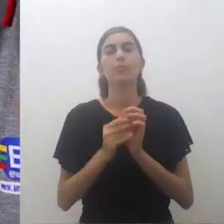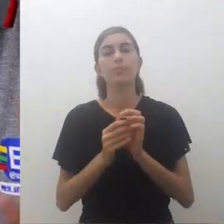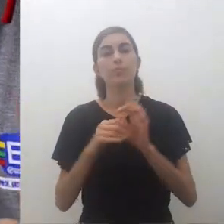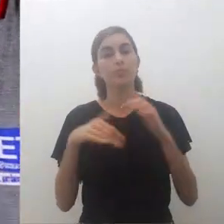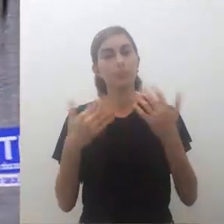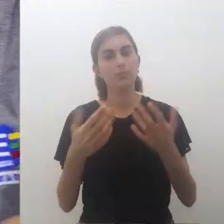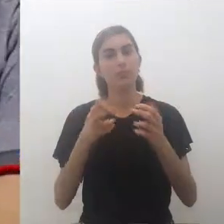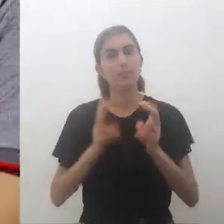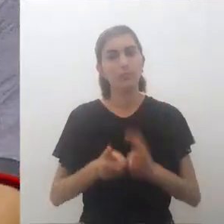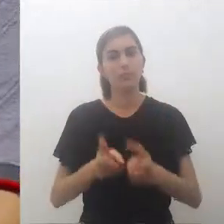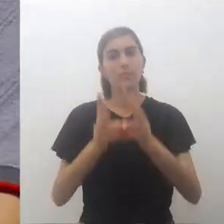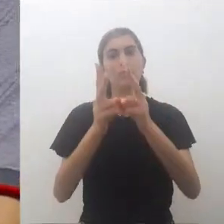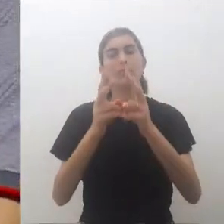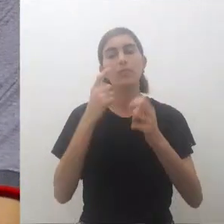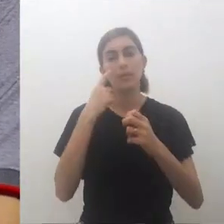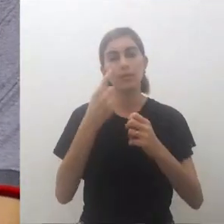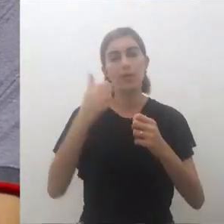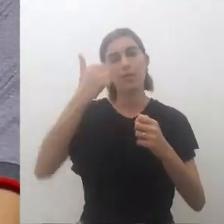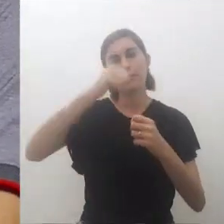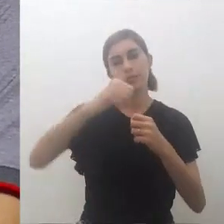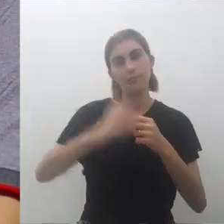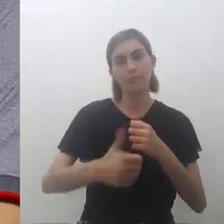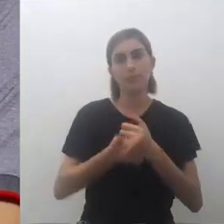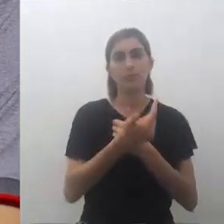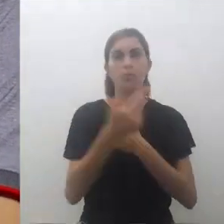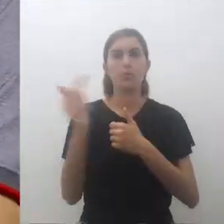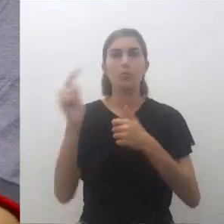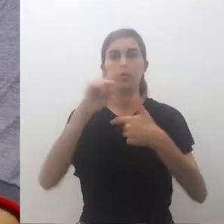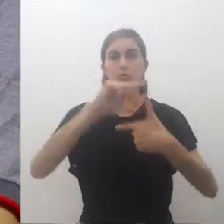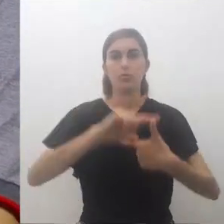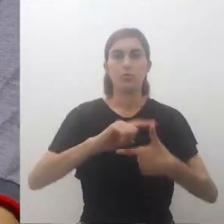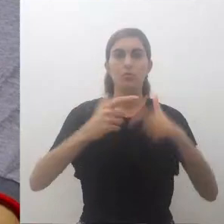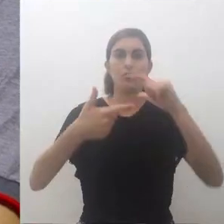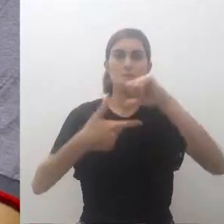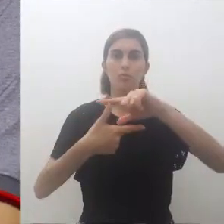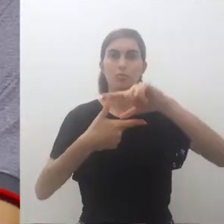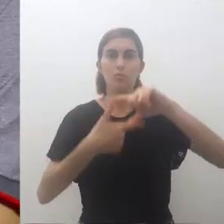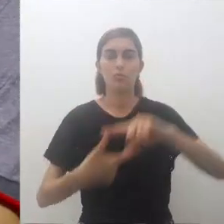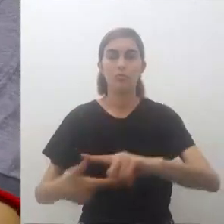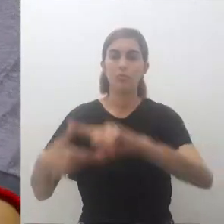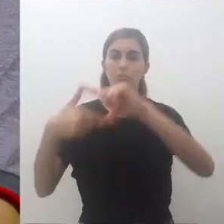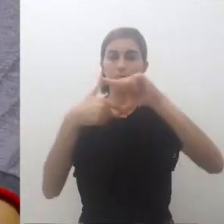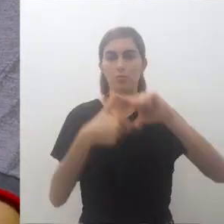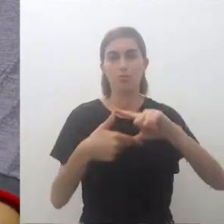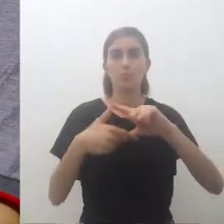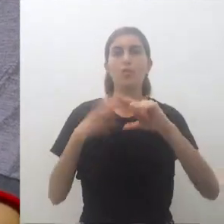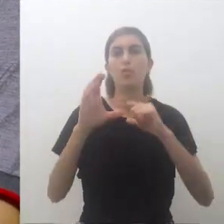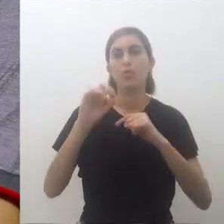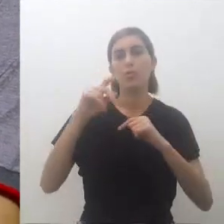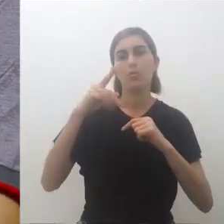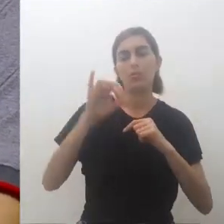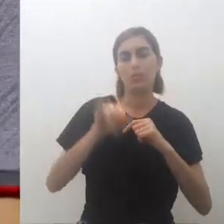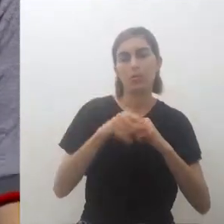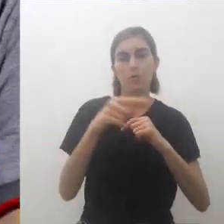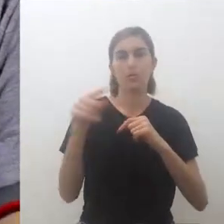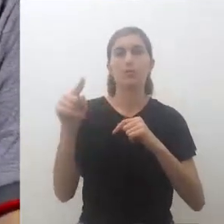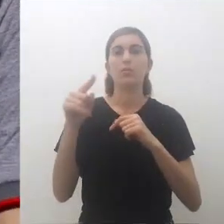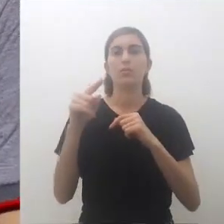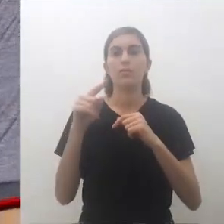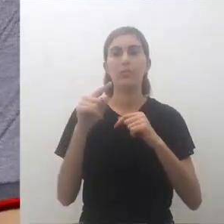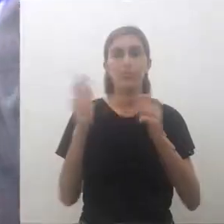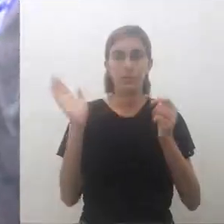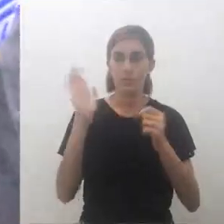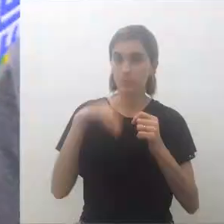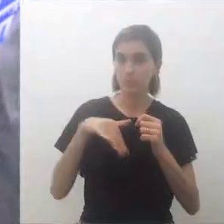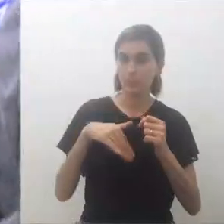em seguida, a gente vai avaliar outras formas geométricas de enquadramento em composição. Vamos